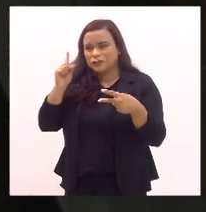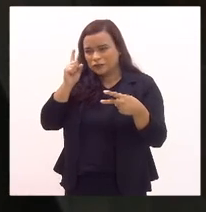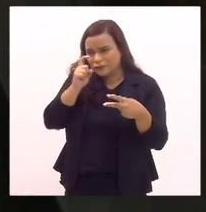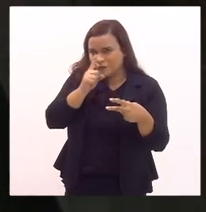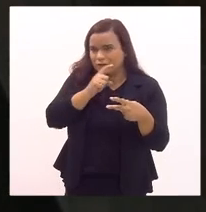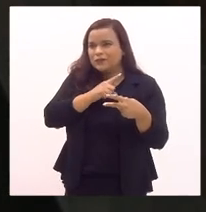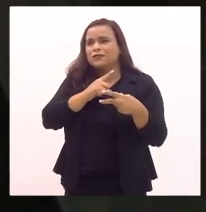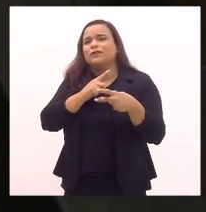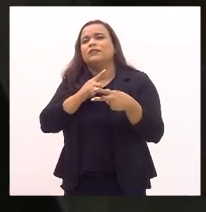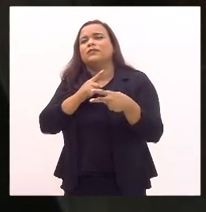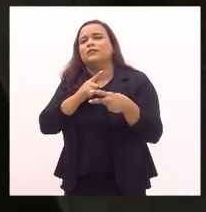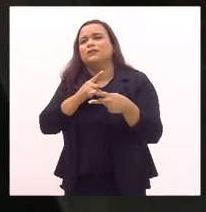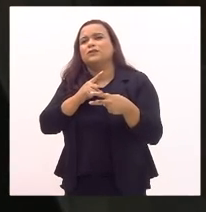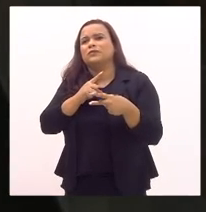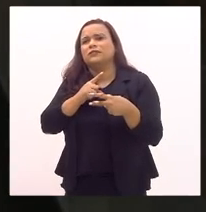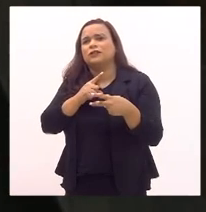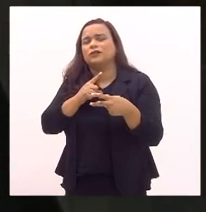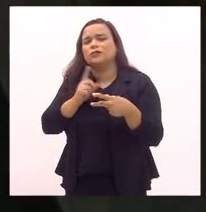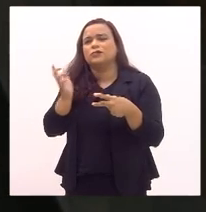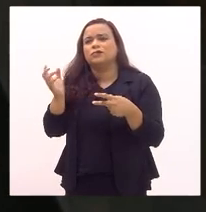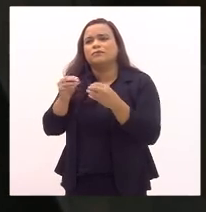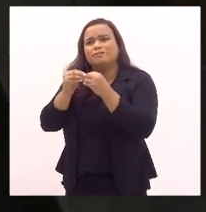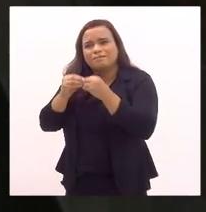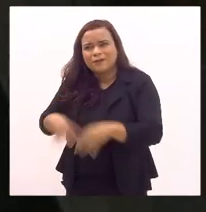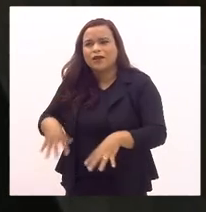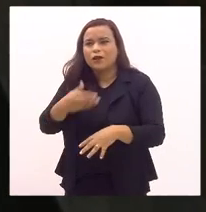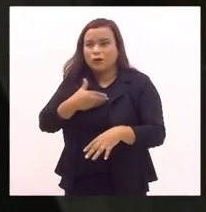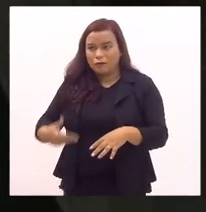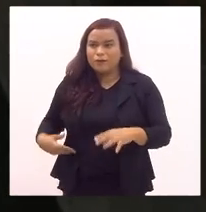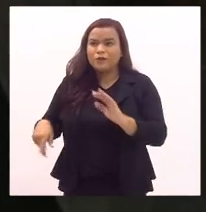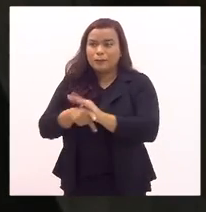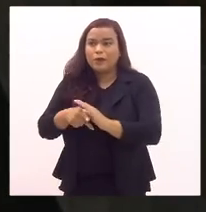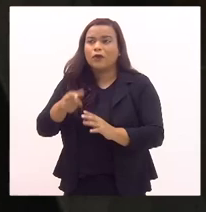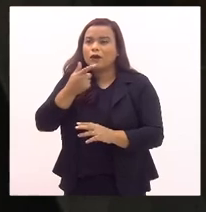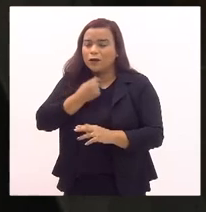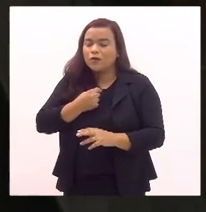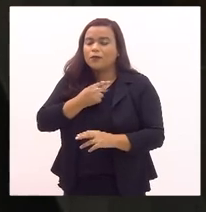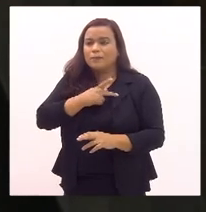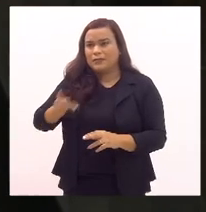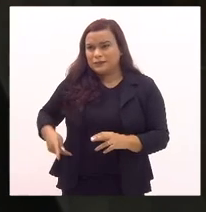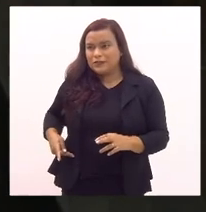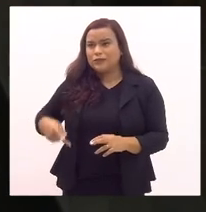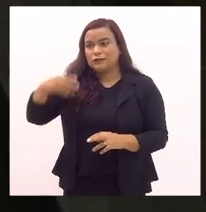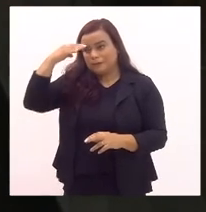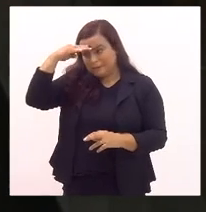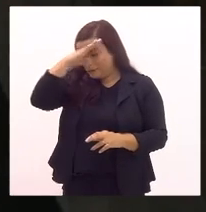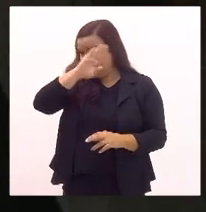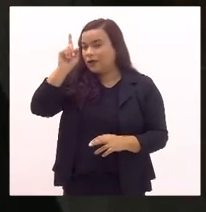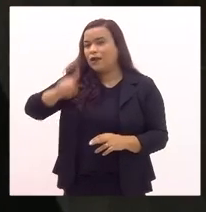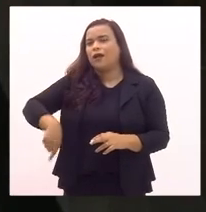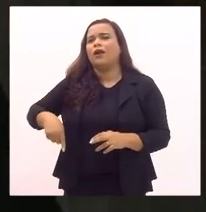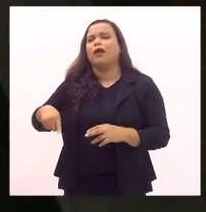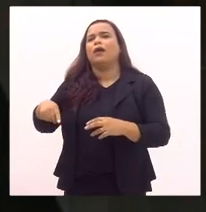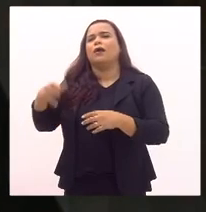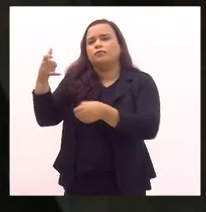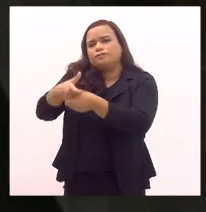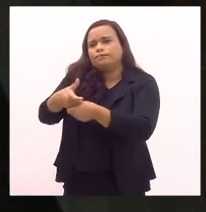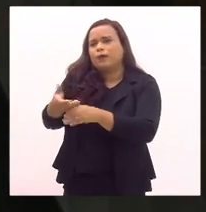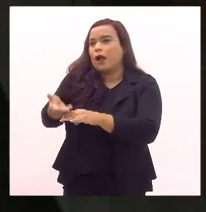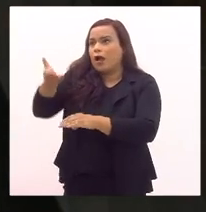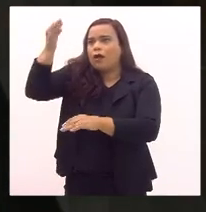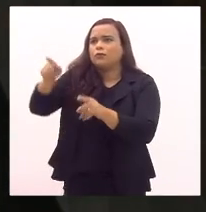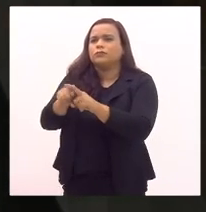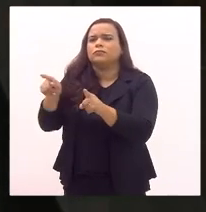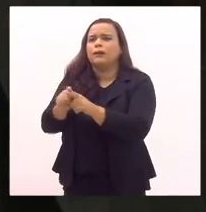o Terrível desastroso governo Jair bolsonaro que são a alta dos preços dos combustíveis EA pressão inflacionária